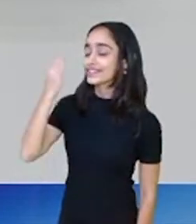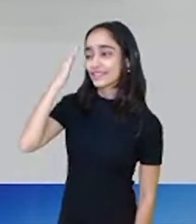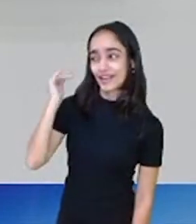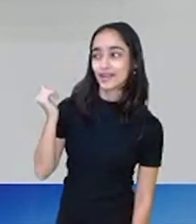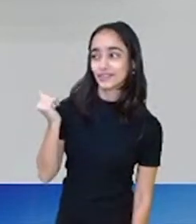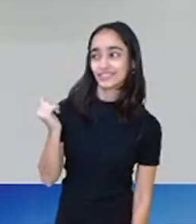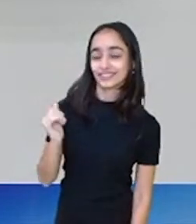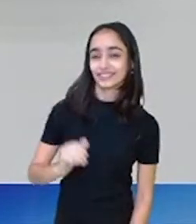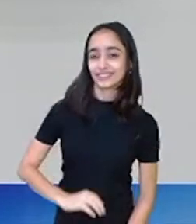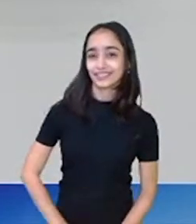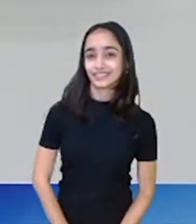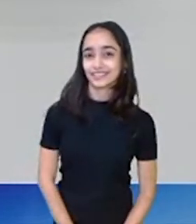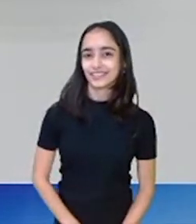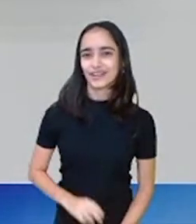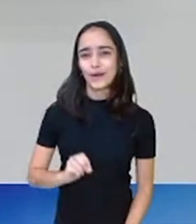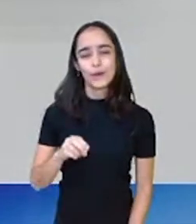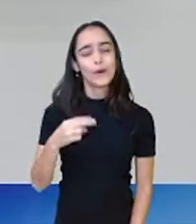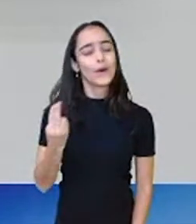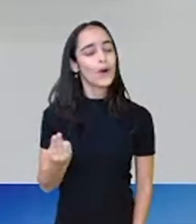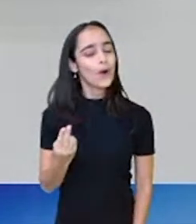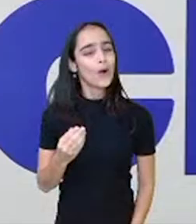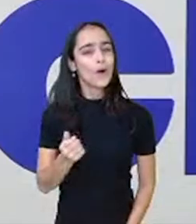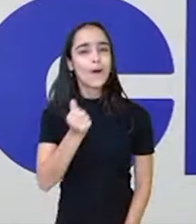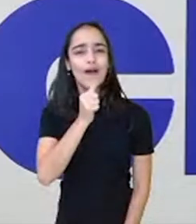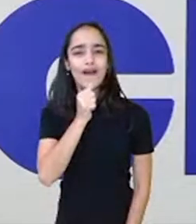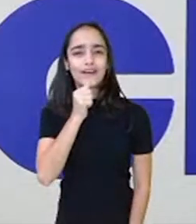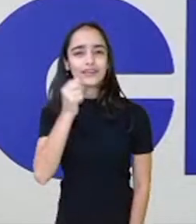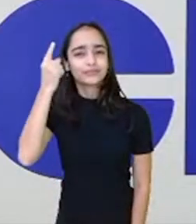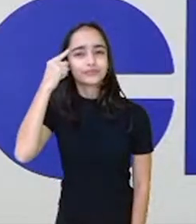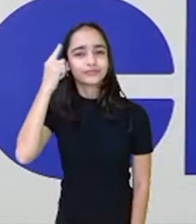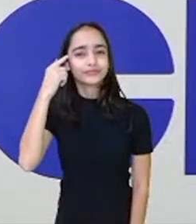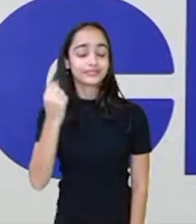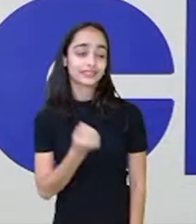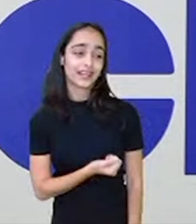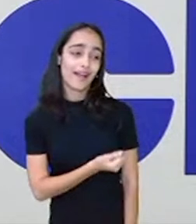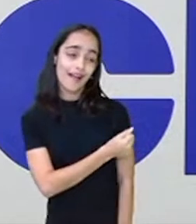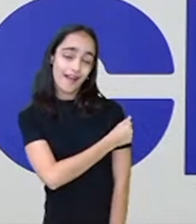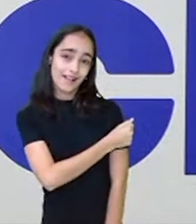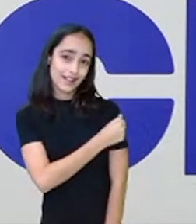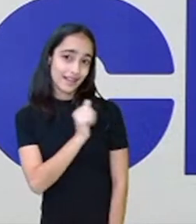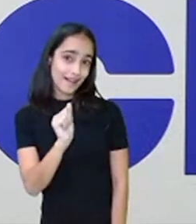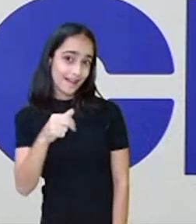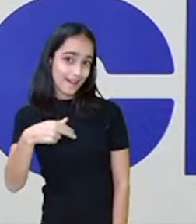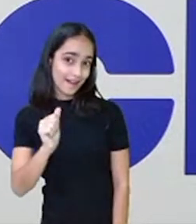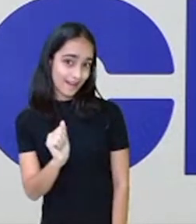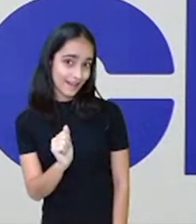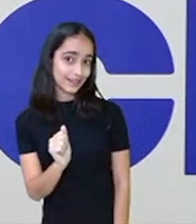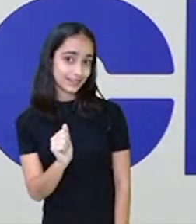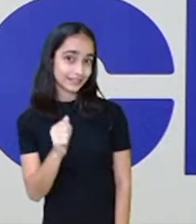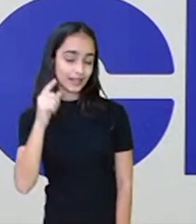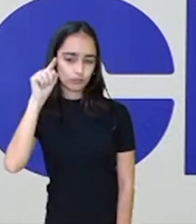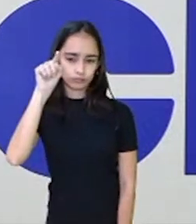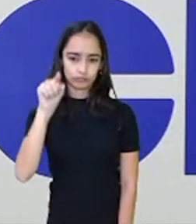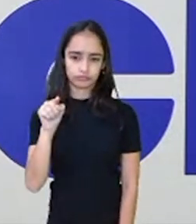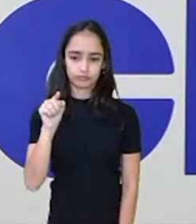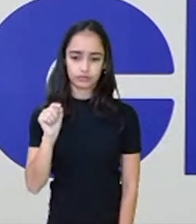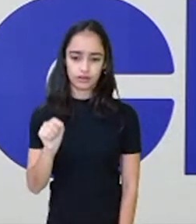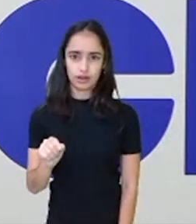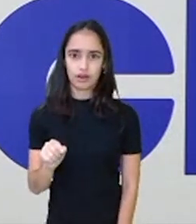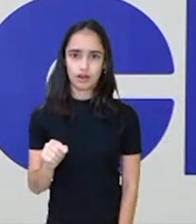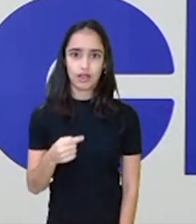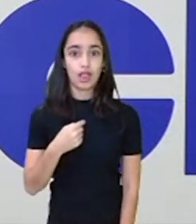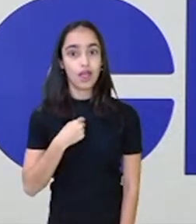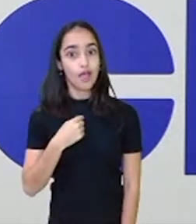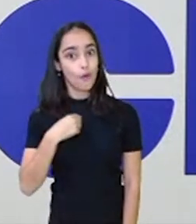será que eles ainda estão aí pensando? Bem, a Ana colocou a interrogação, eu acredito que é para a letra A, viu, professora